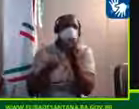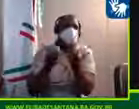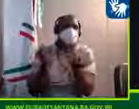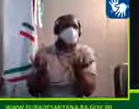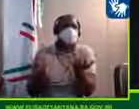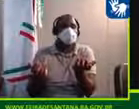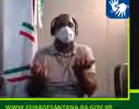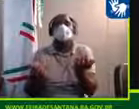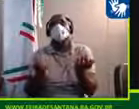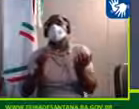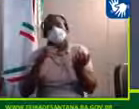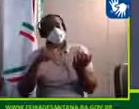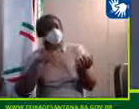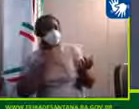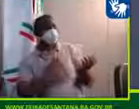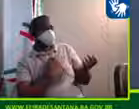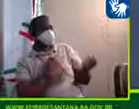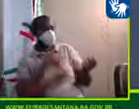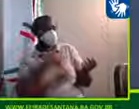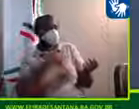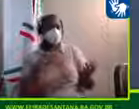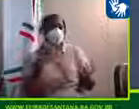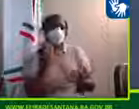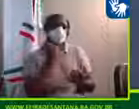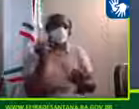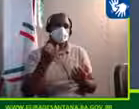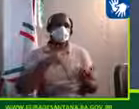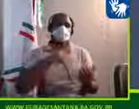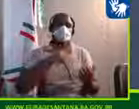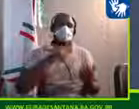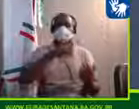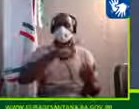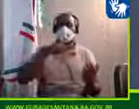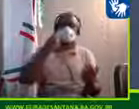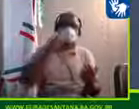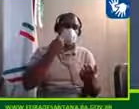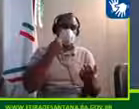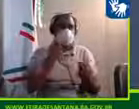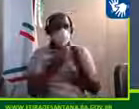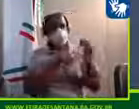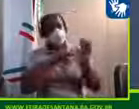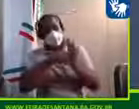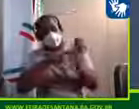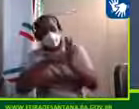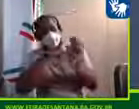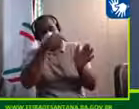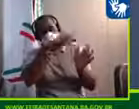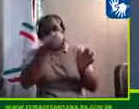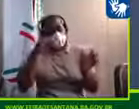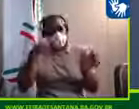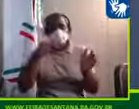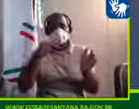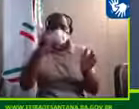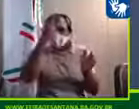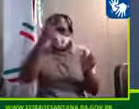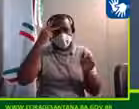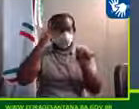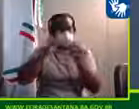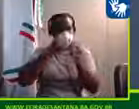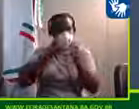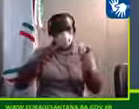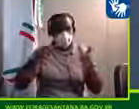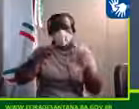Existe sim, Dandara, existe sim. Essa perspectiva existe, eu espero avaliar durante essa semana com toda a população